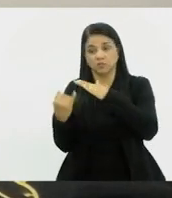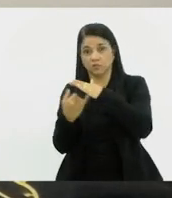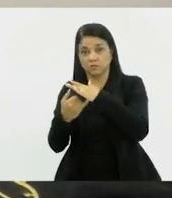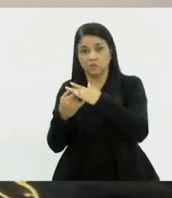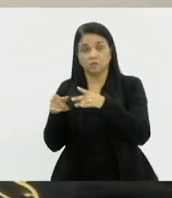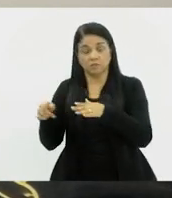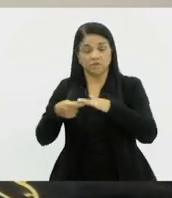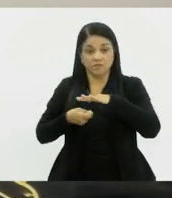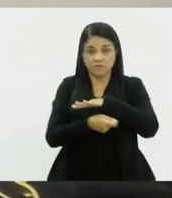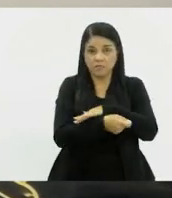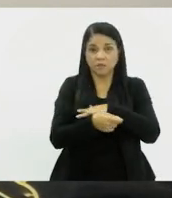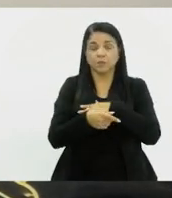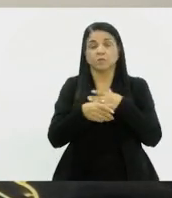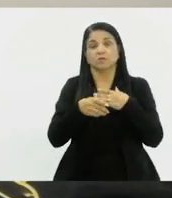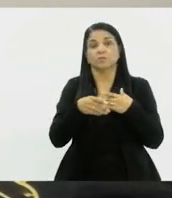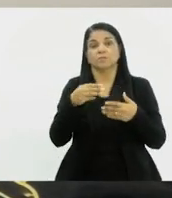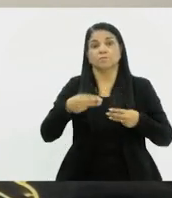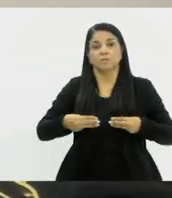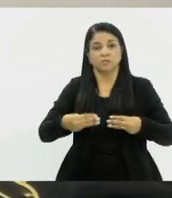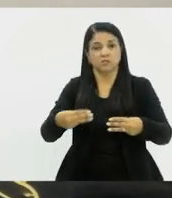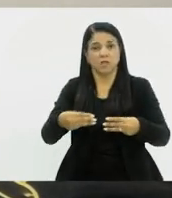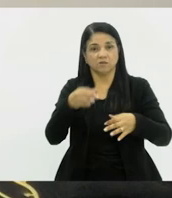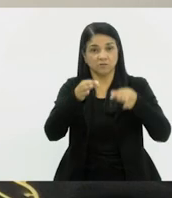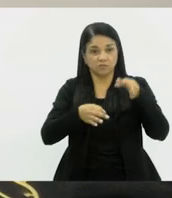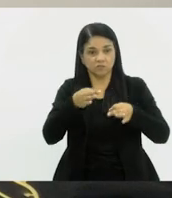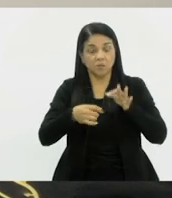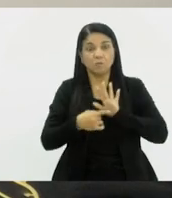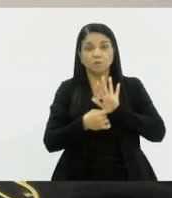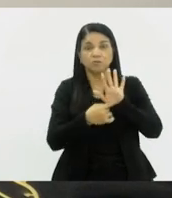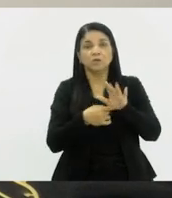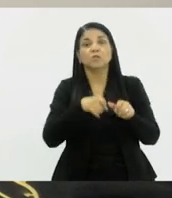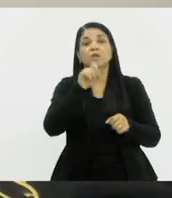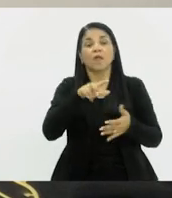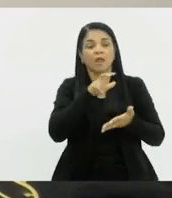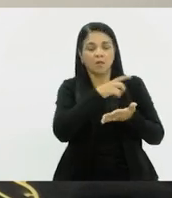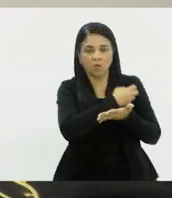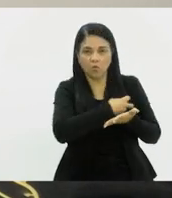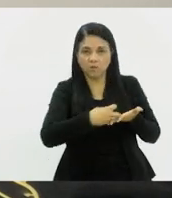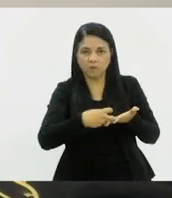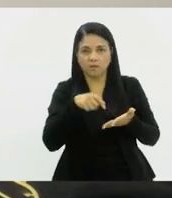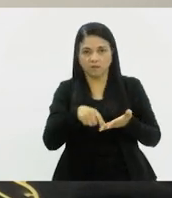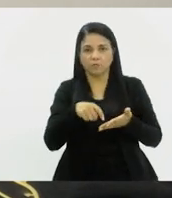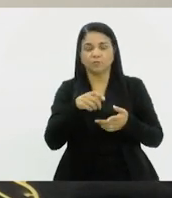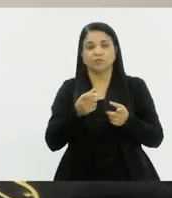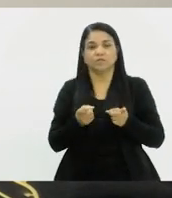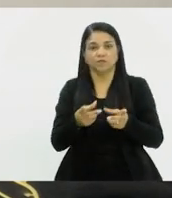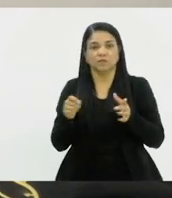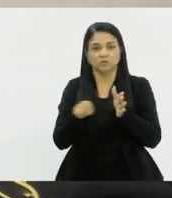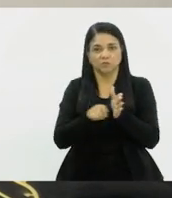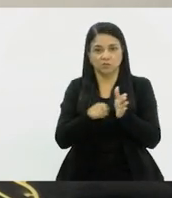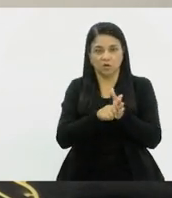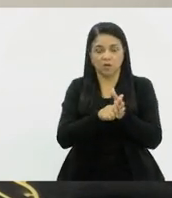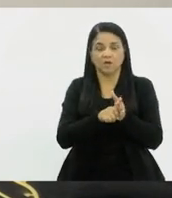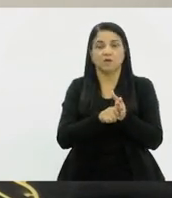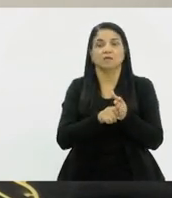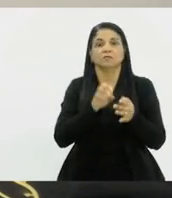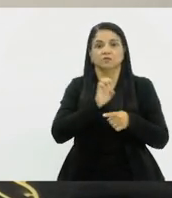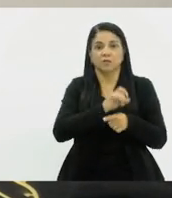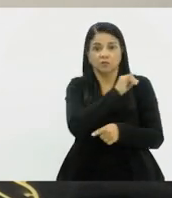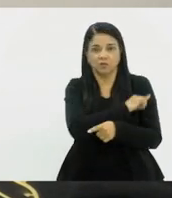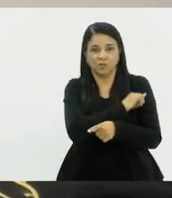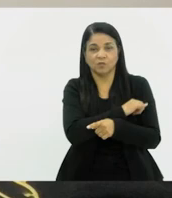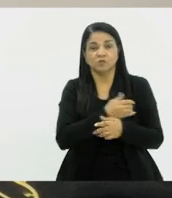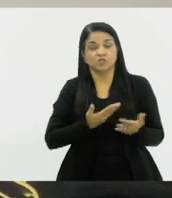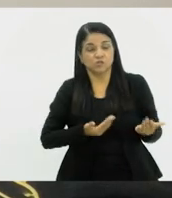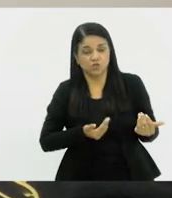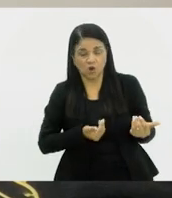Ministério da Justiça mostrando quem eram os condenados por tráfico no Rio de Janeiro né eram jovens presos em sua maioria